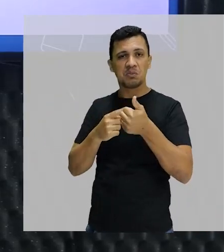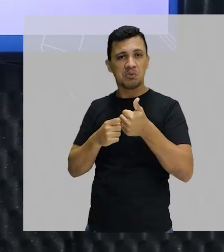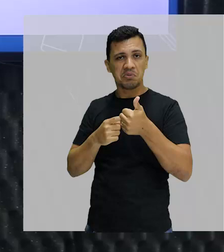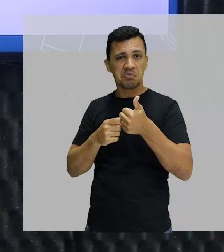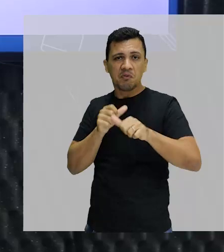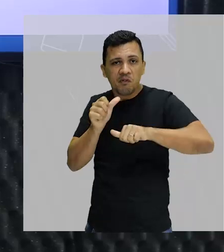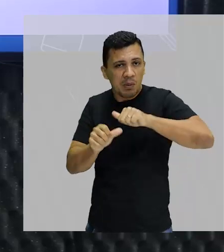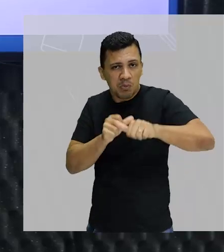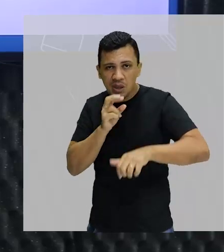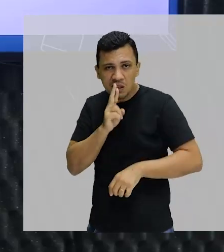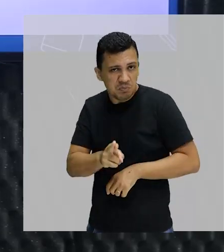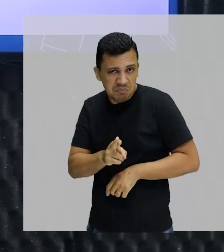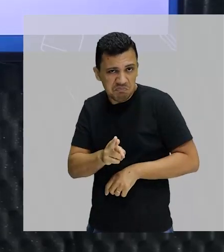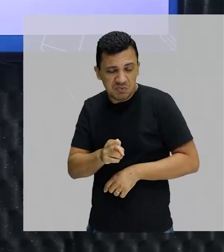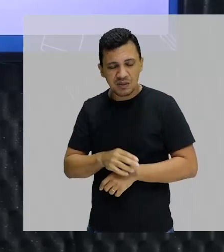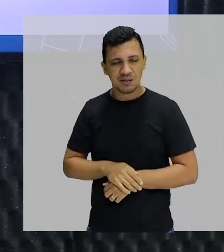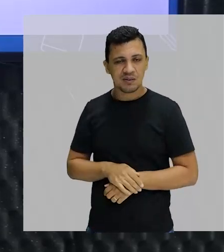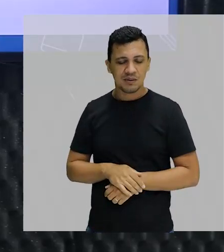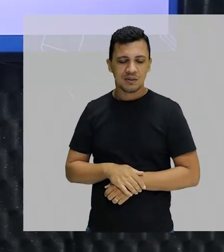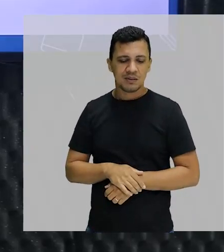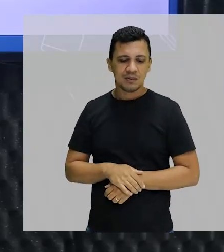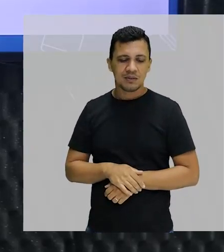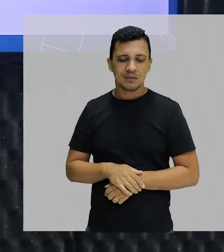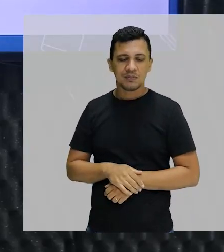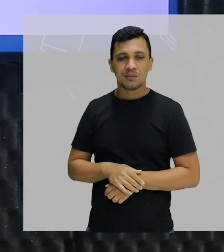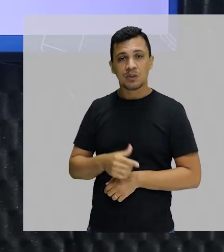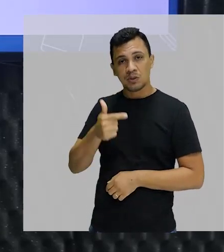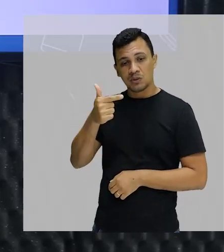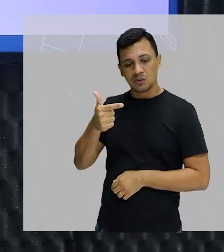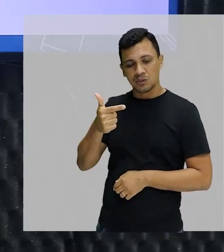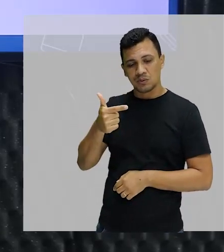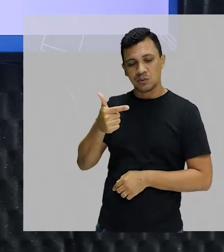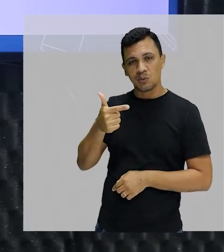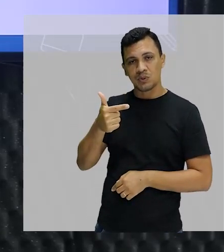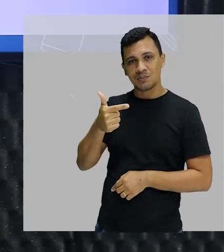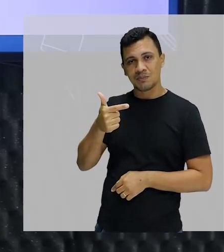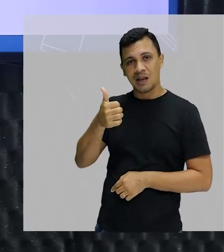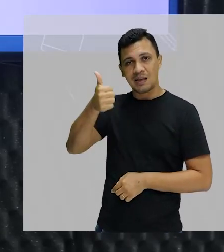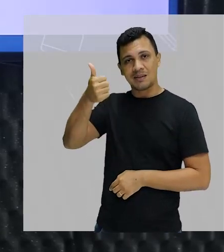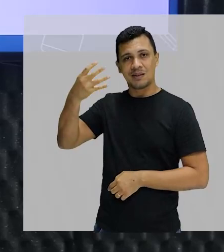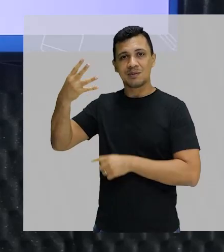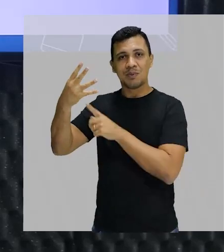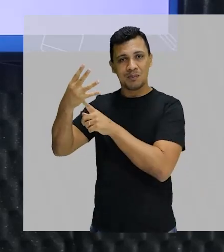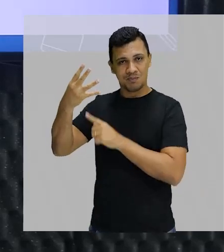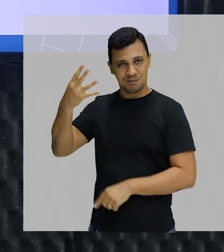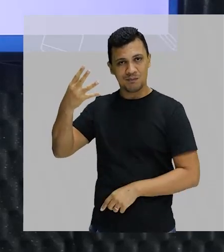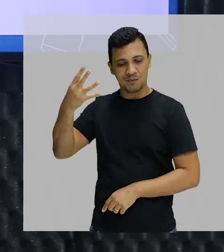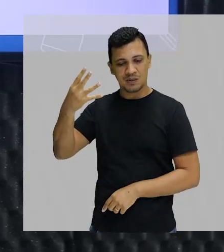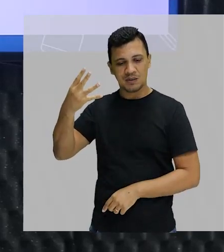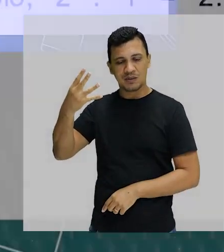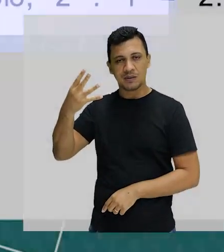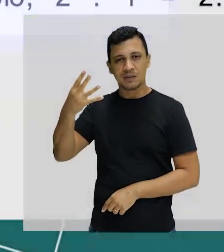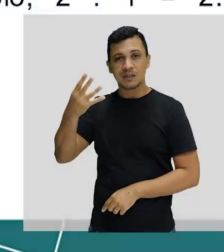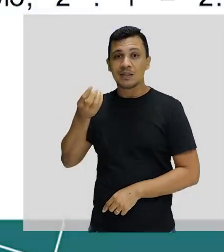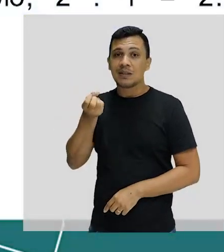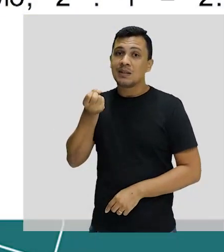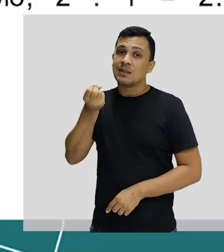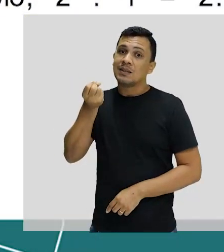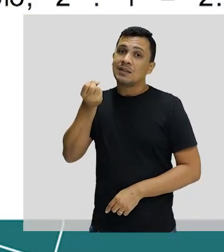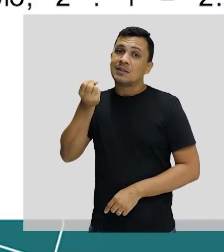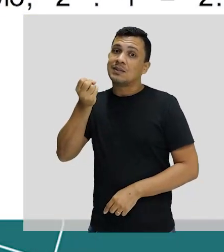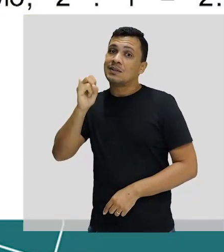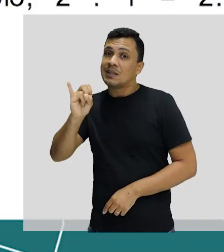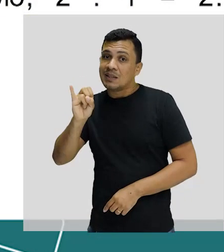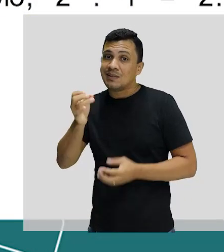resultado, tá? Então, nem foi preciso mais repetir. 2 elevado à 14ª potência. E só se você,